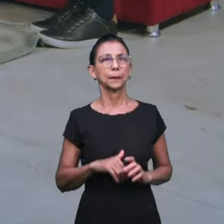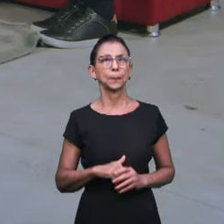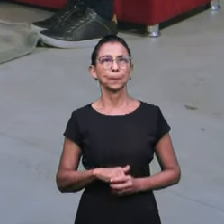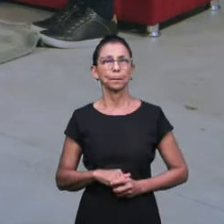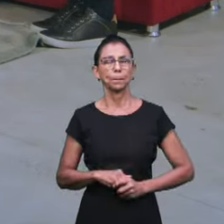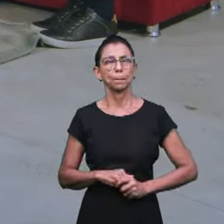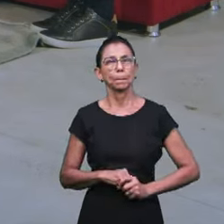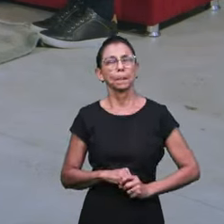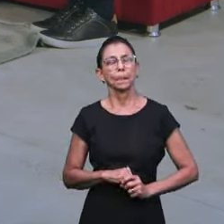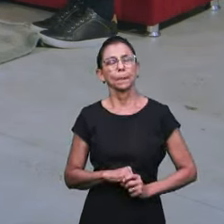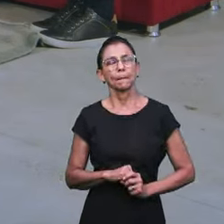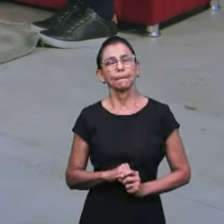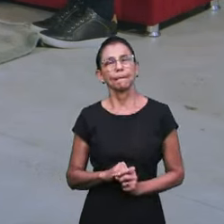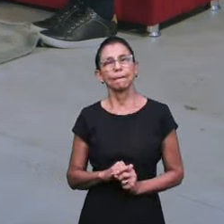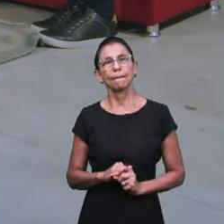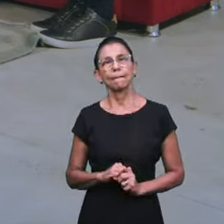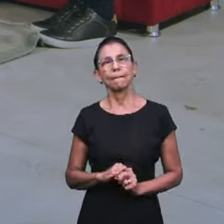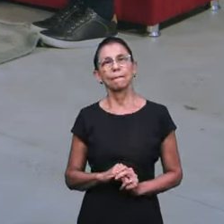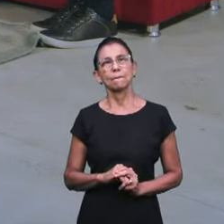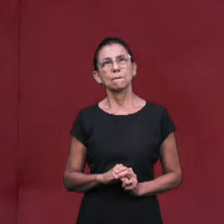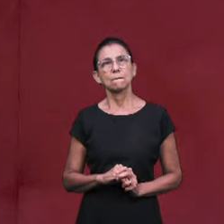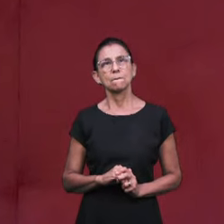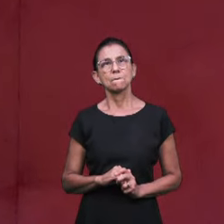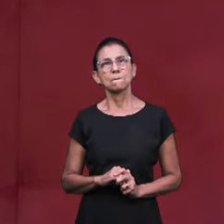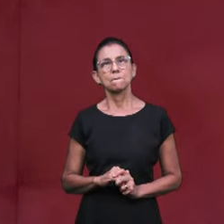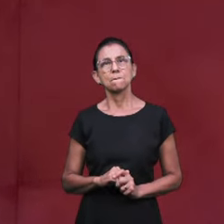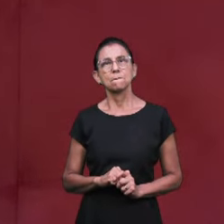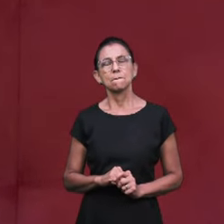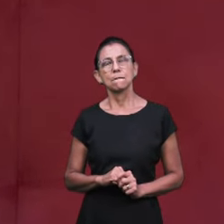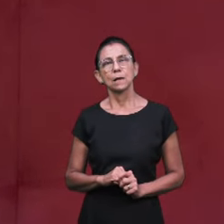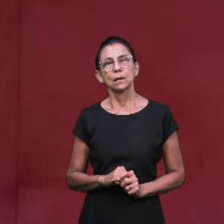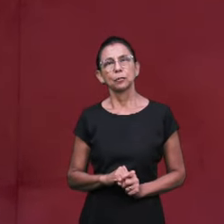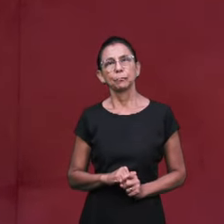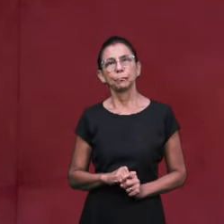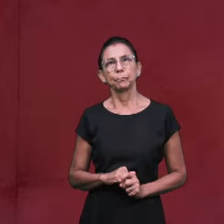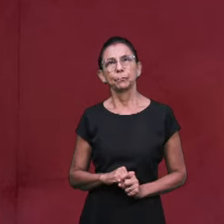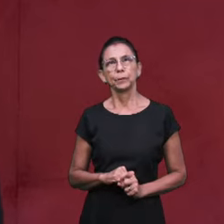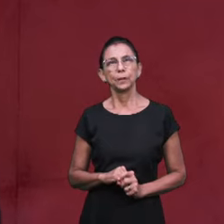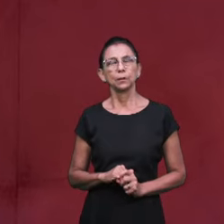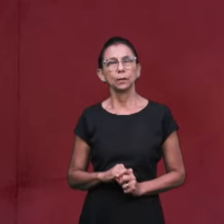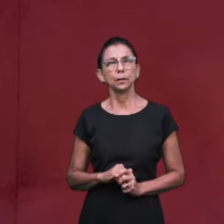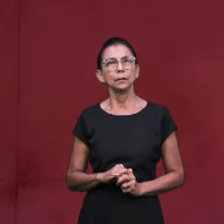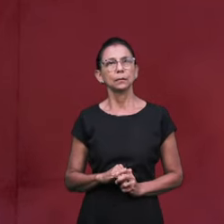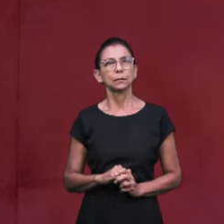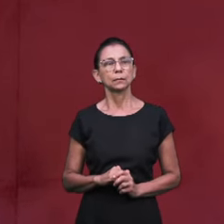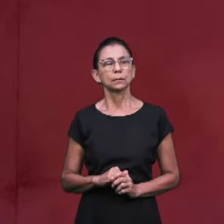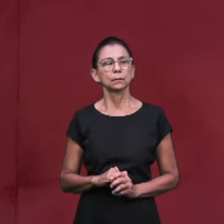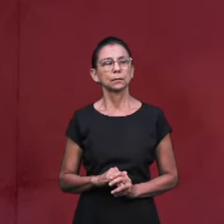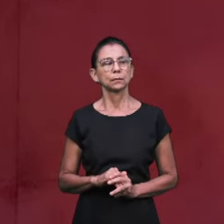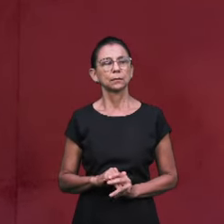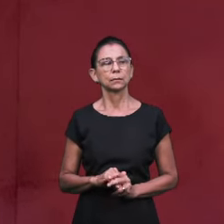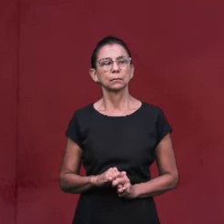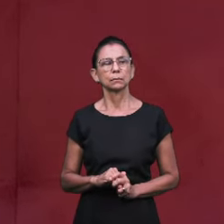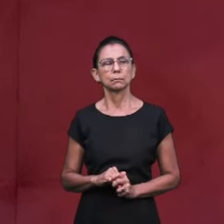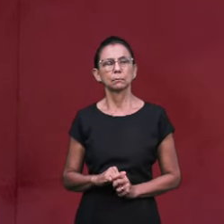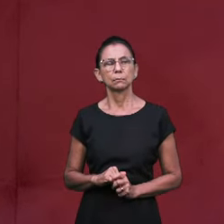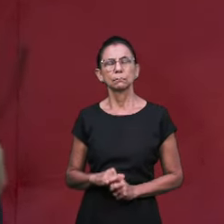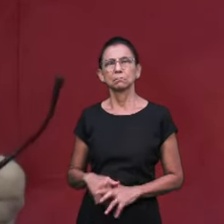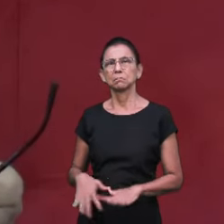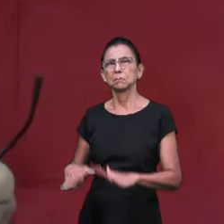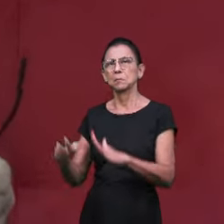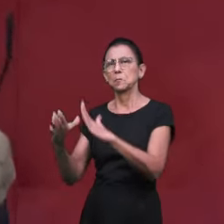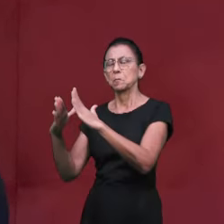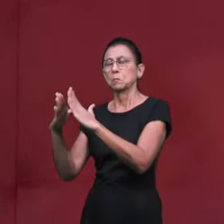revelação que a igreja teve após o Senhor ter sido assunto aos céus foi